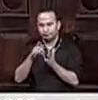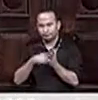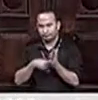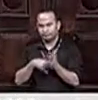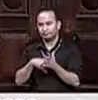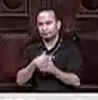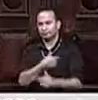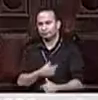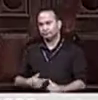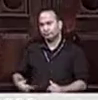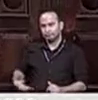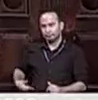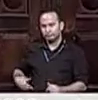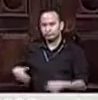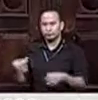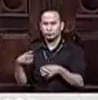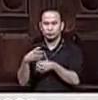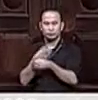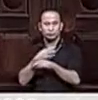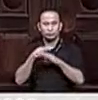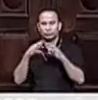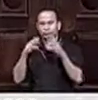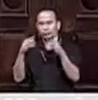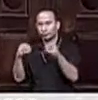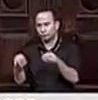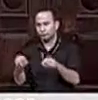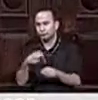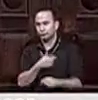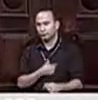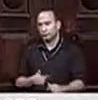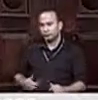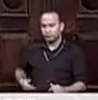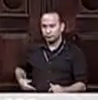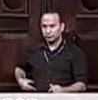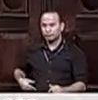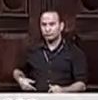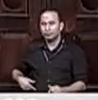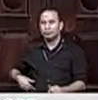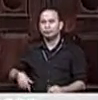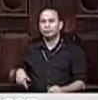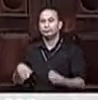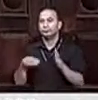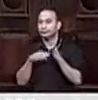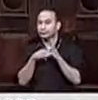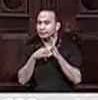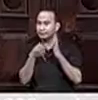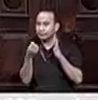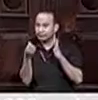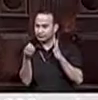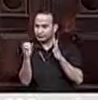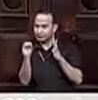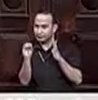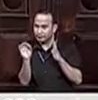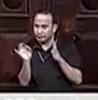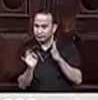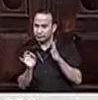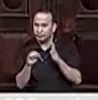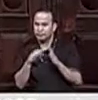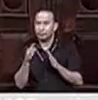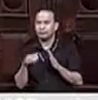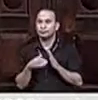governo, isto é, somando todos os poderes. O limite era 60%, foi